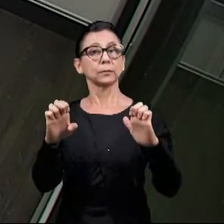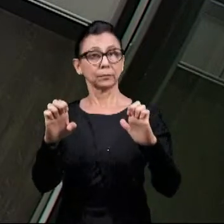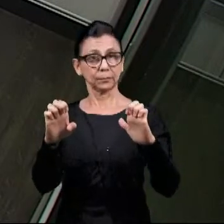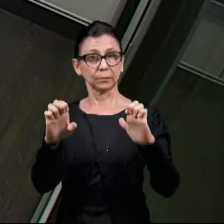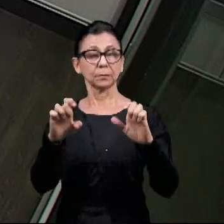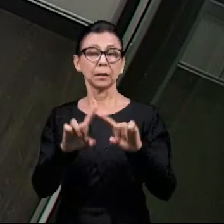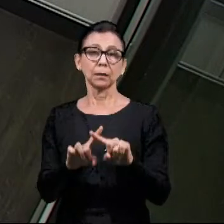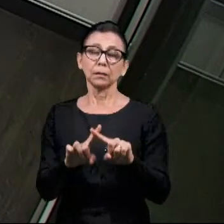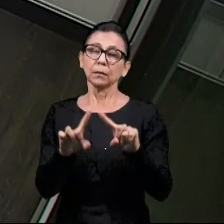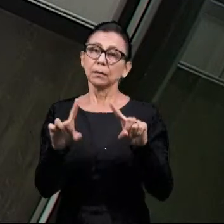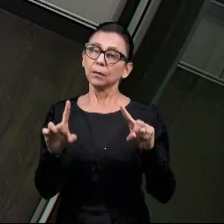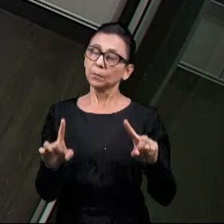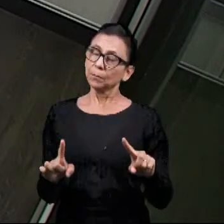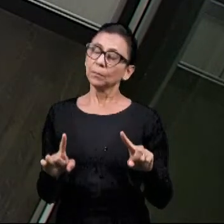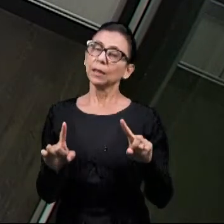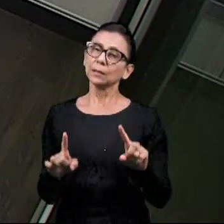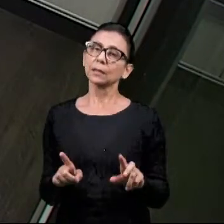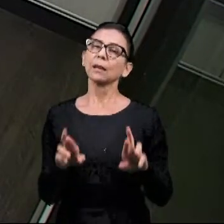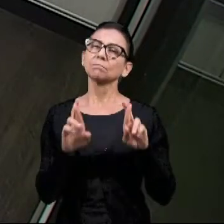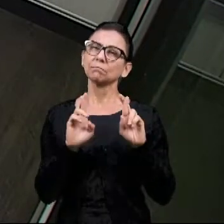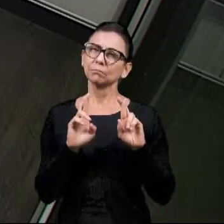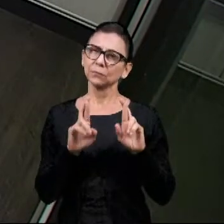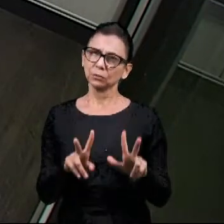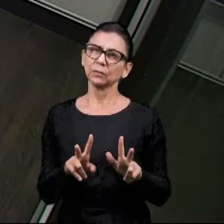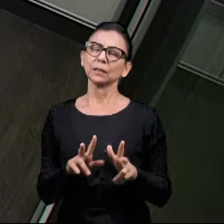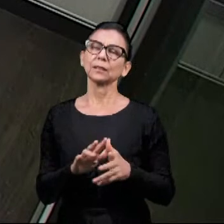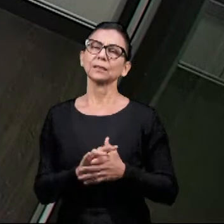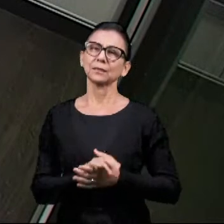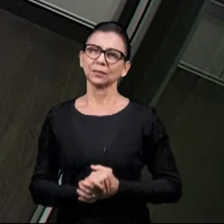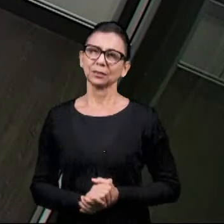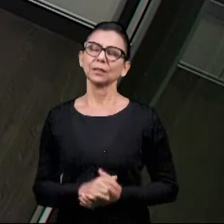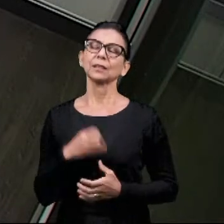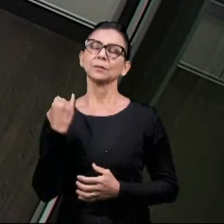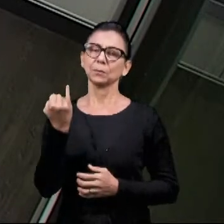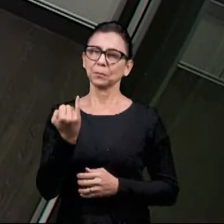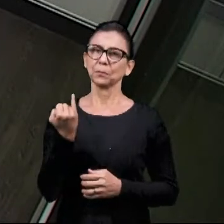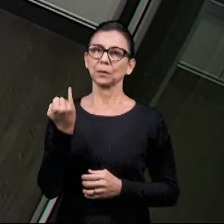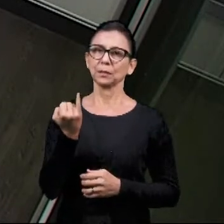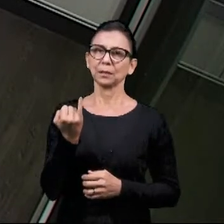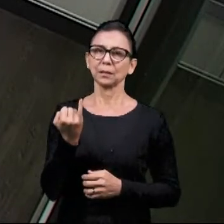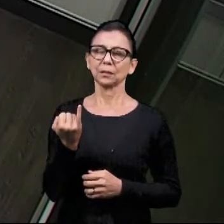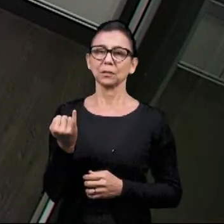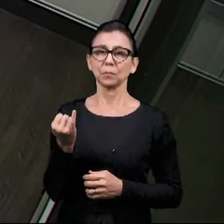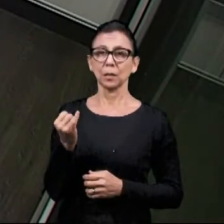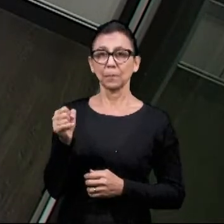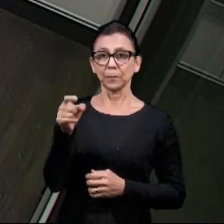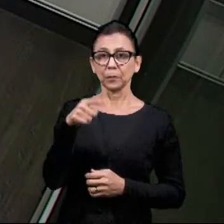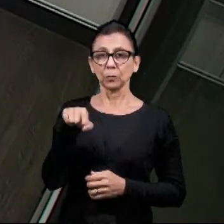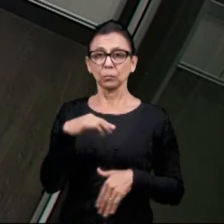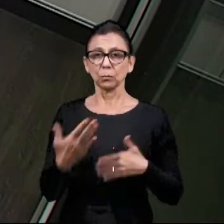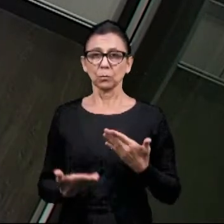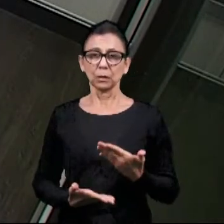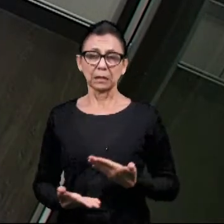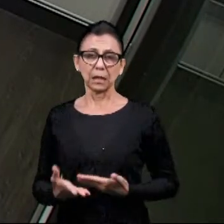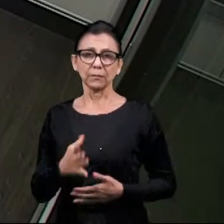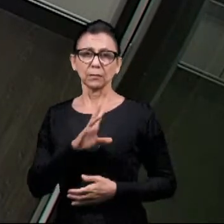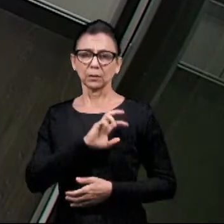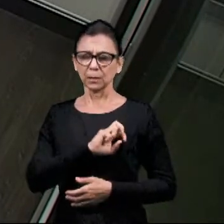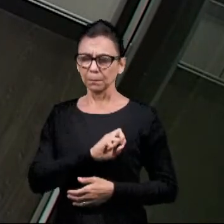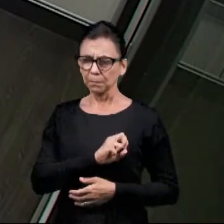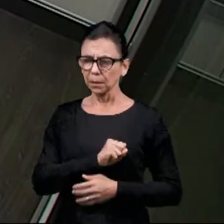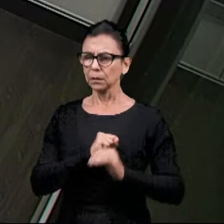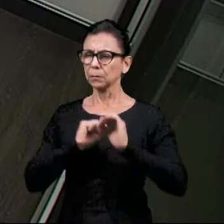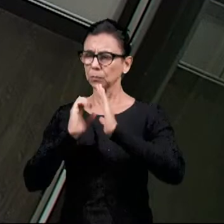que faz a diferença, né? Então, amamos os irmãos em oração, mas